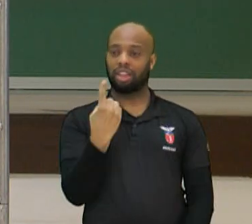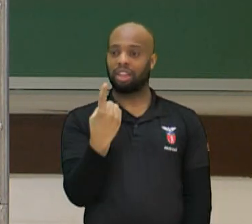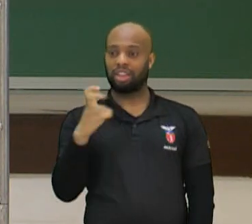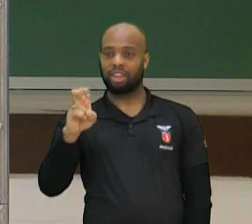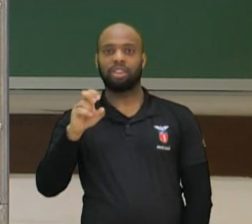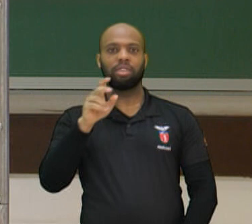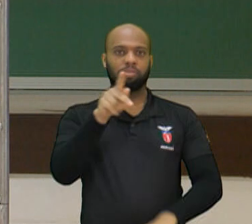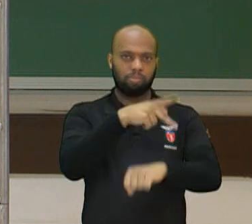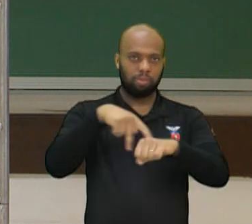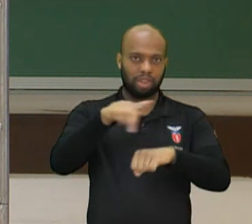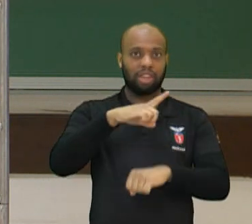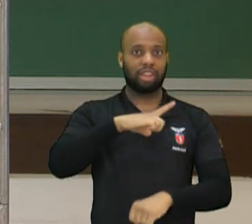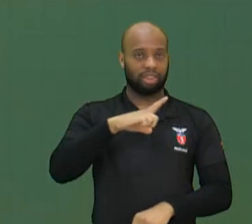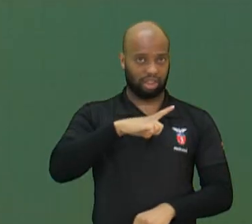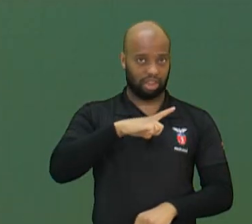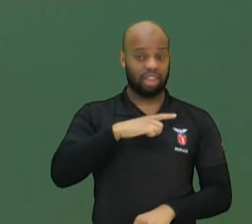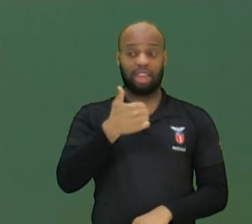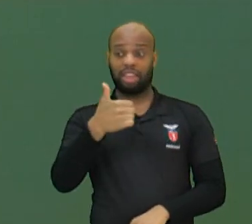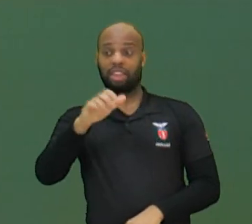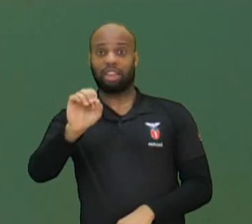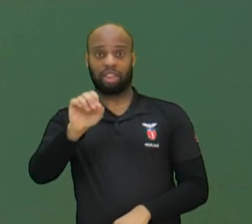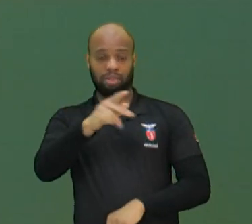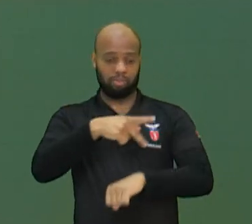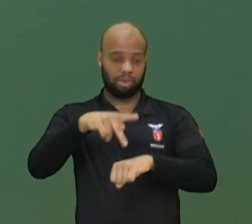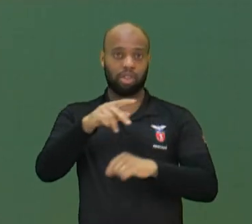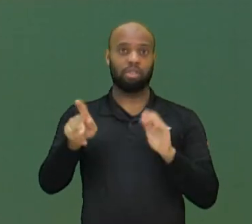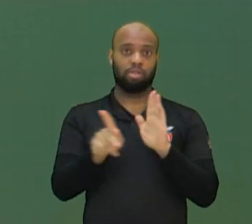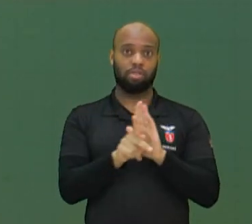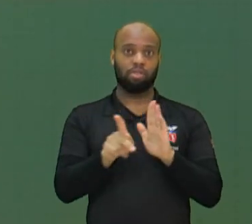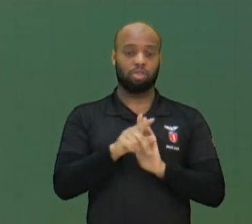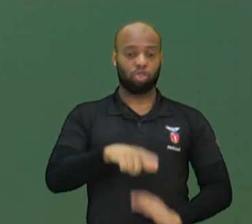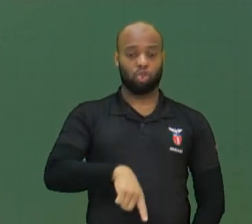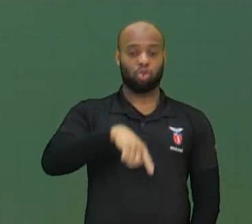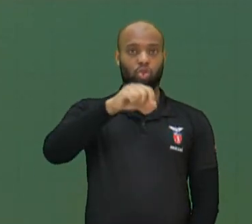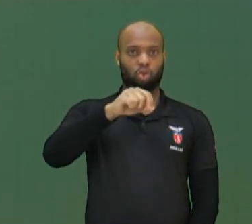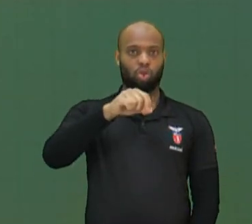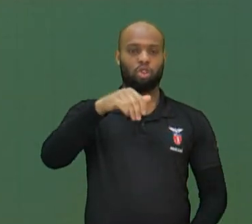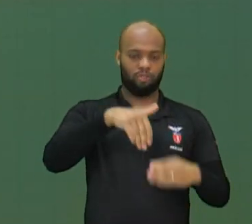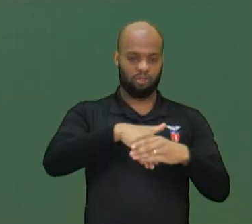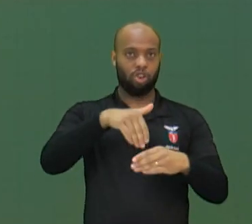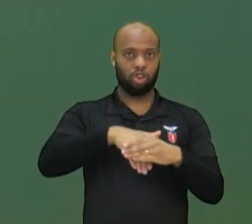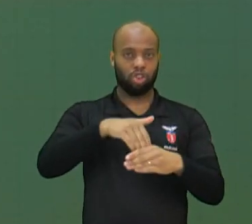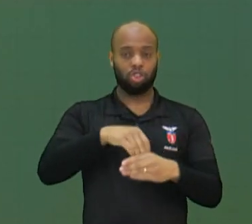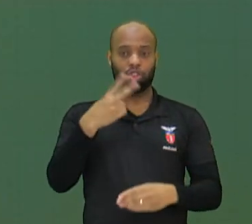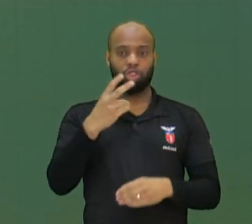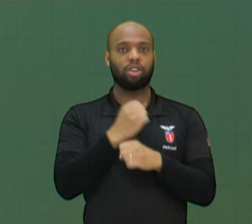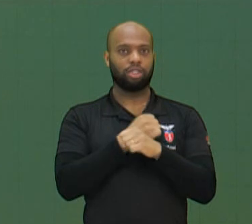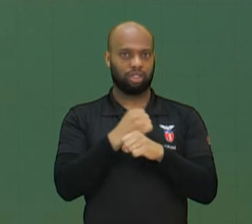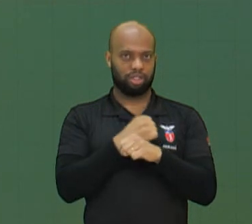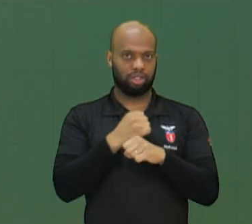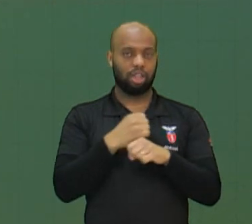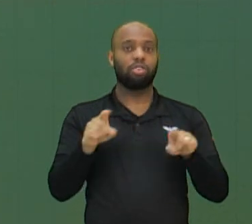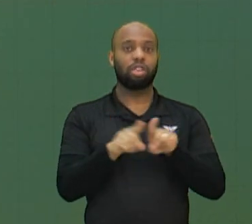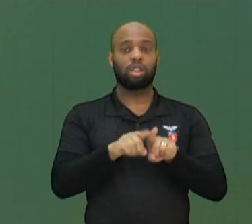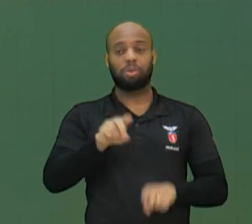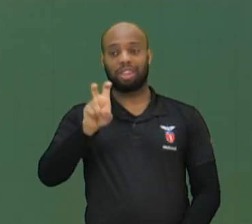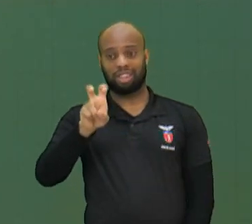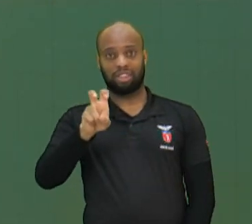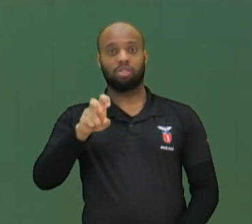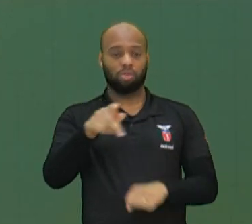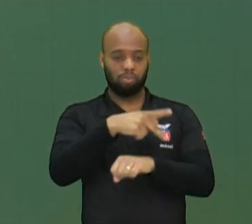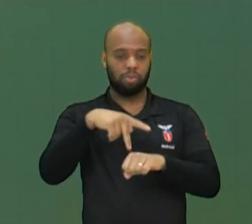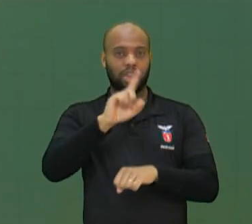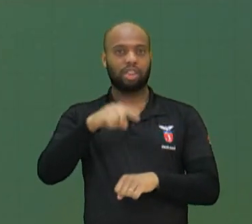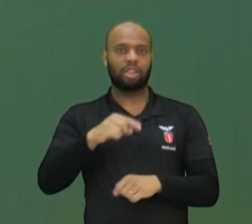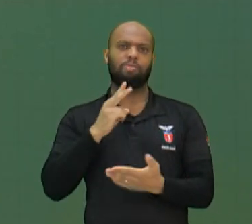países, 10 deles sendo membros eleitos para mandatos de 2 anos e 5 deles